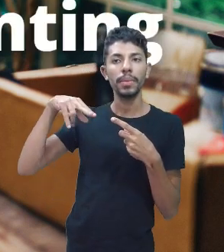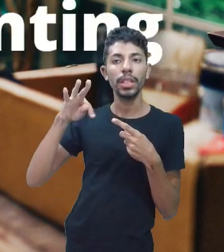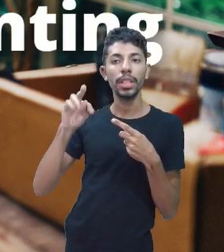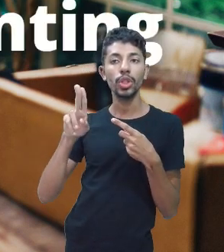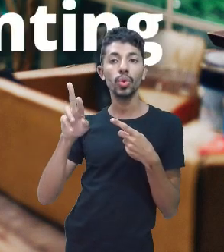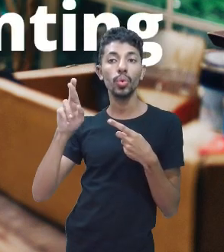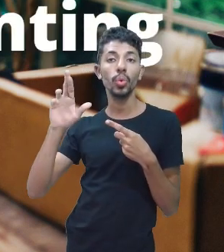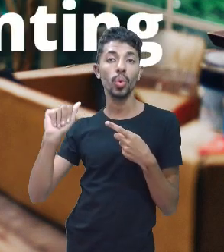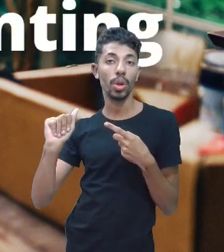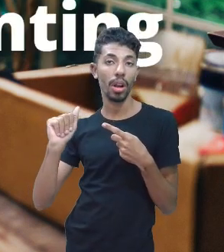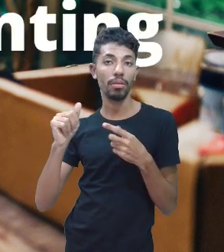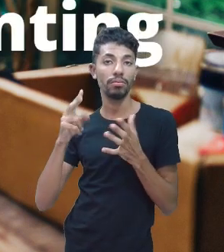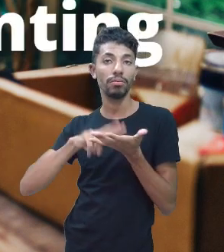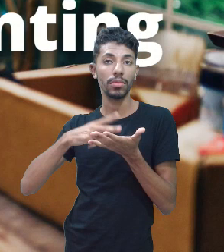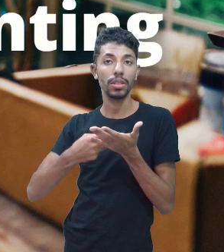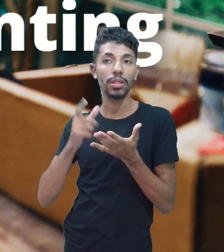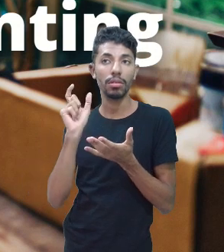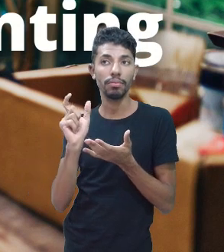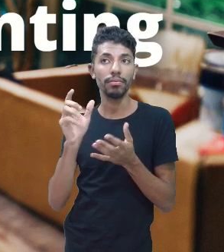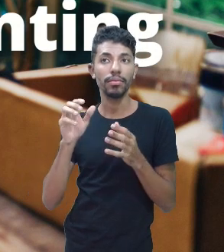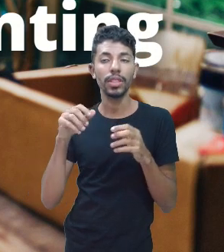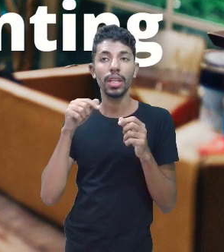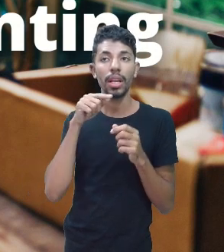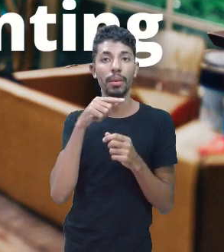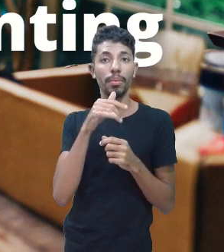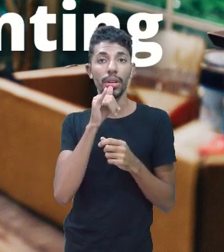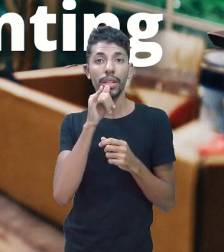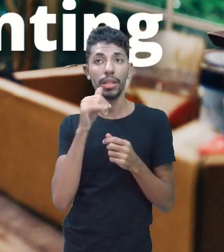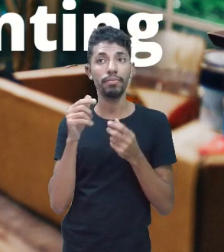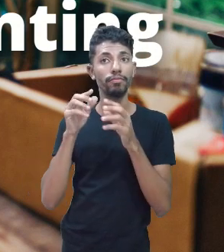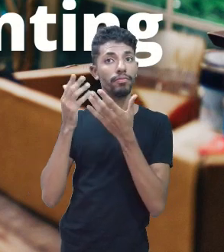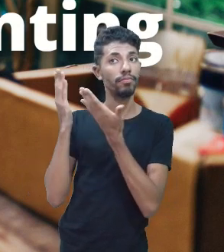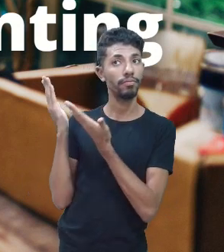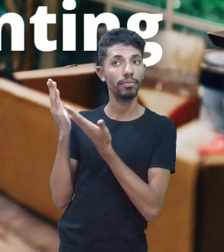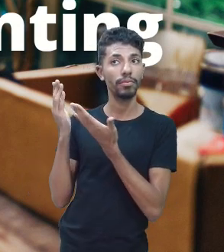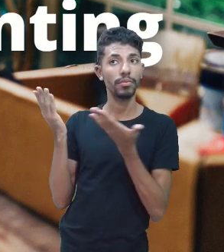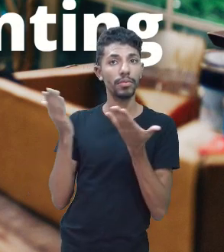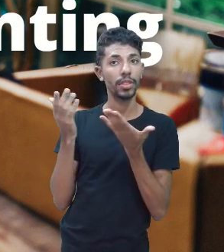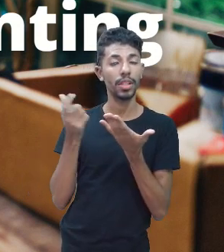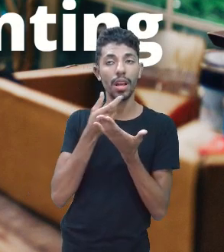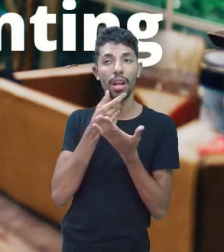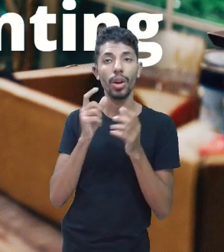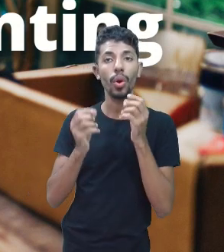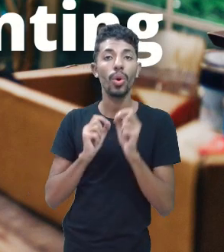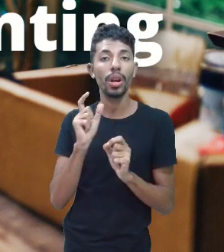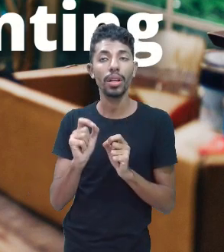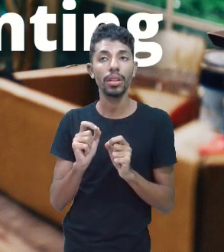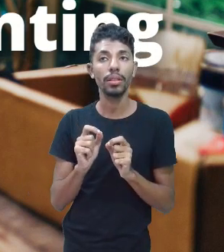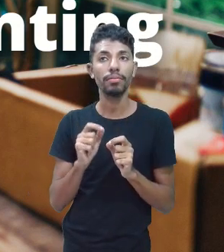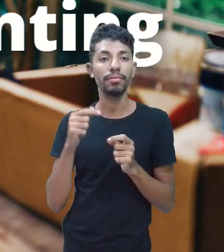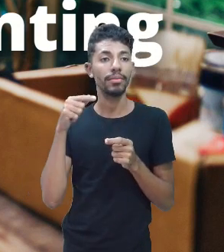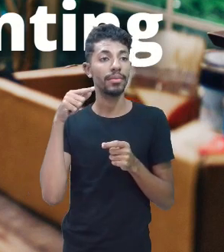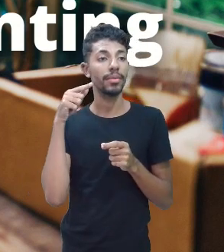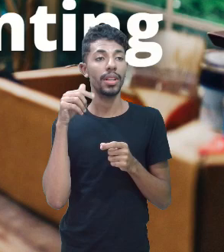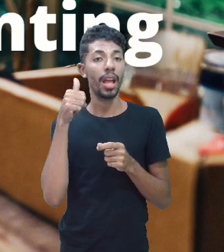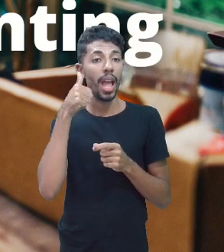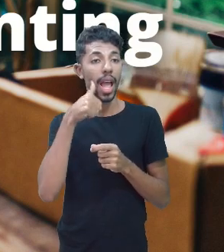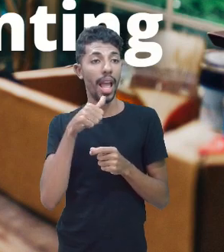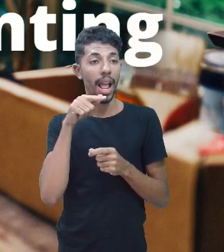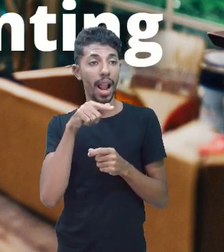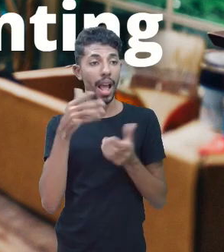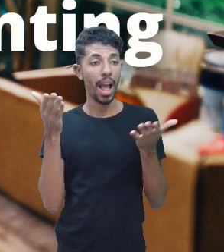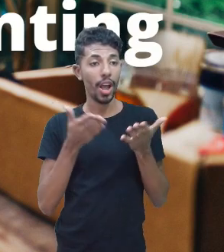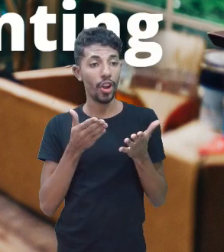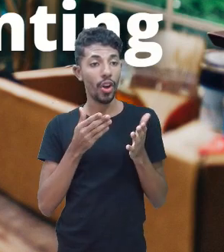eu posso traduzir essa frase em outra maneira. She does painting. Ou seja, ela agora está pintando, ela está